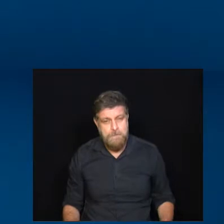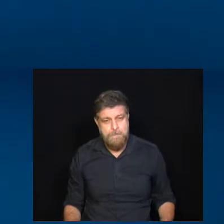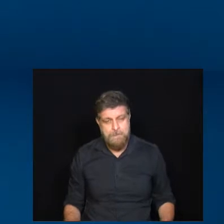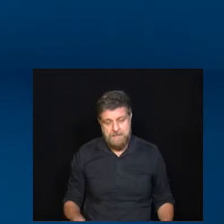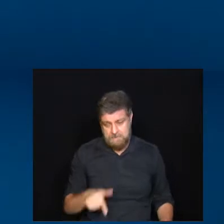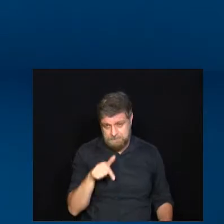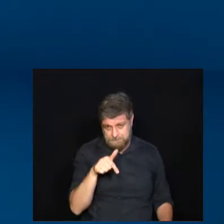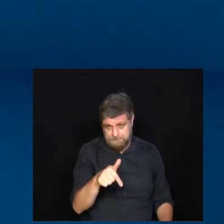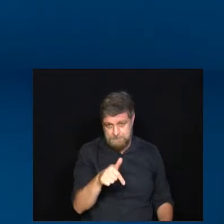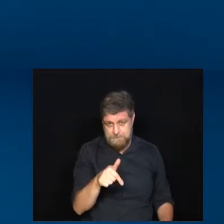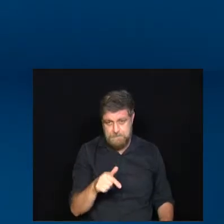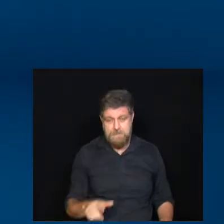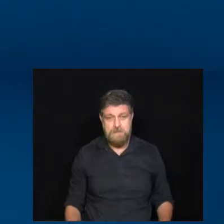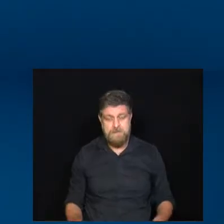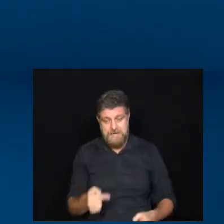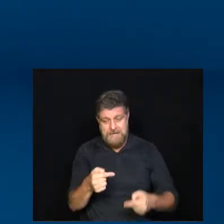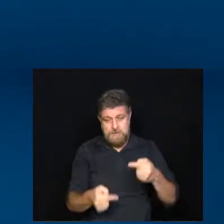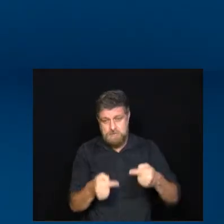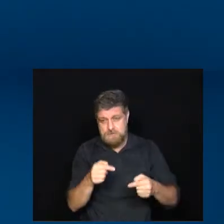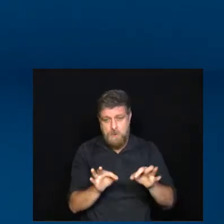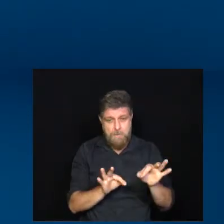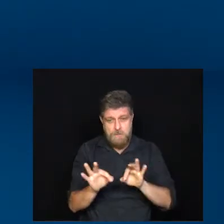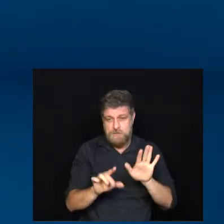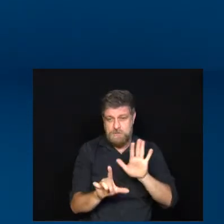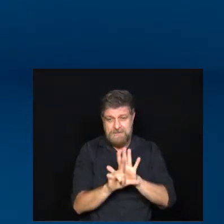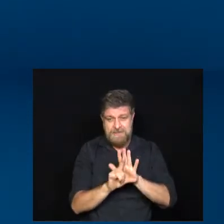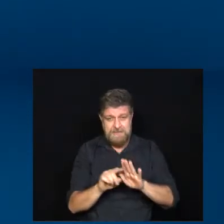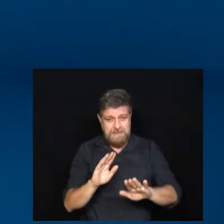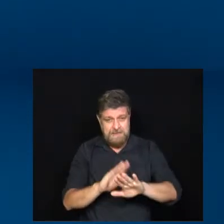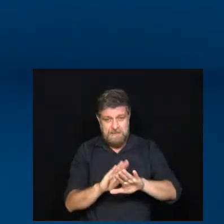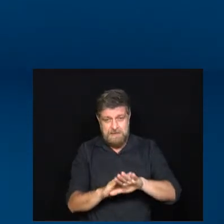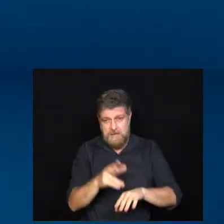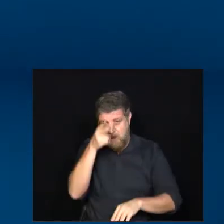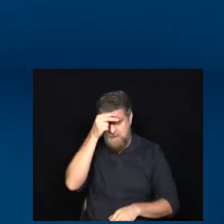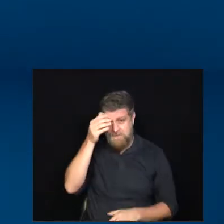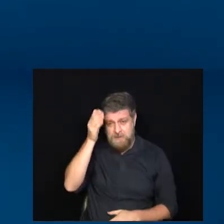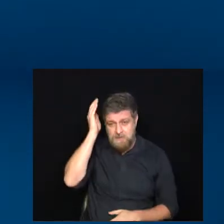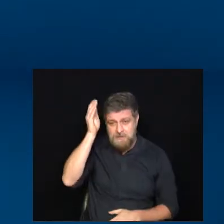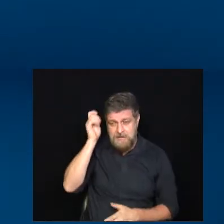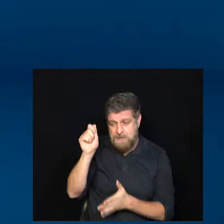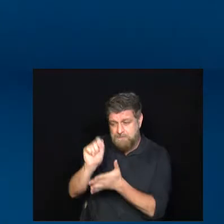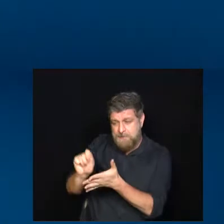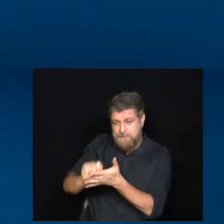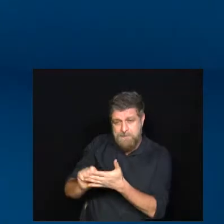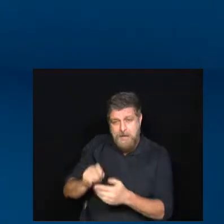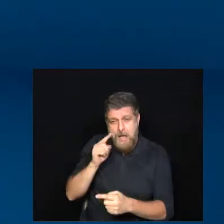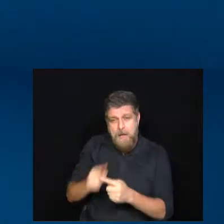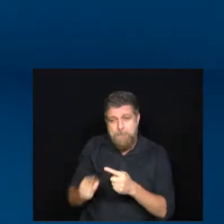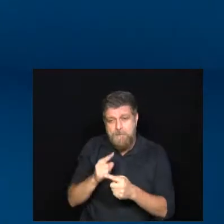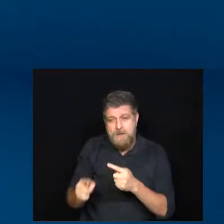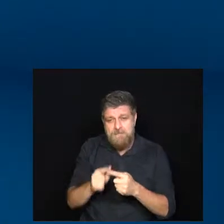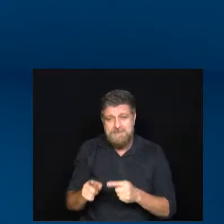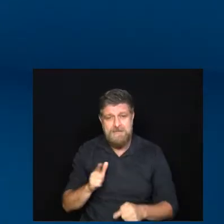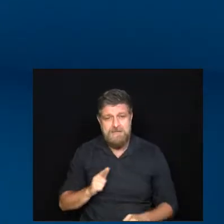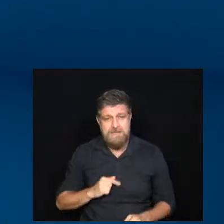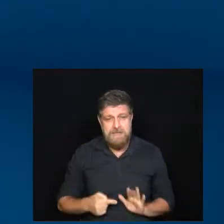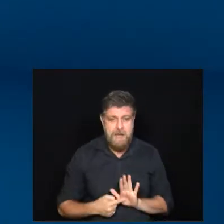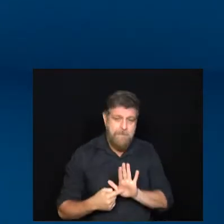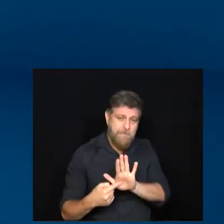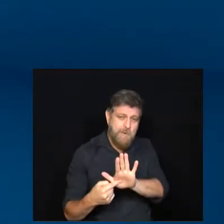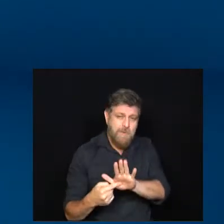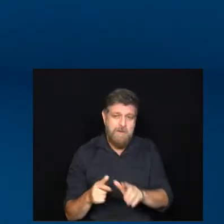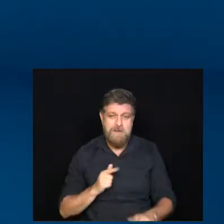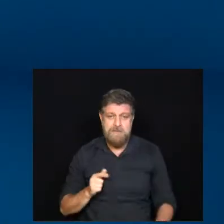O item 7 é a primeira discussão do projeto de autoria também do prefeito, que trata da proibição de exposição e a manutenção